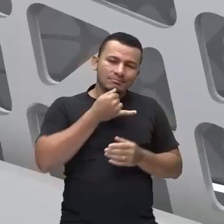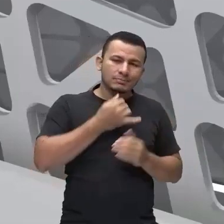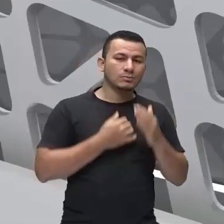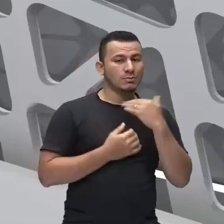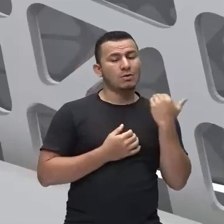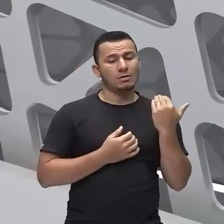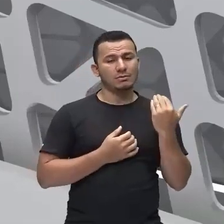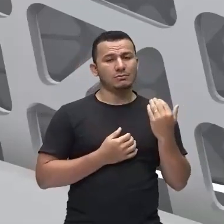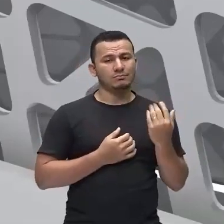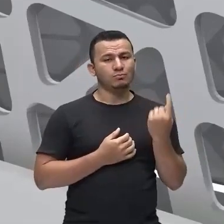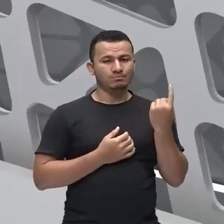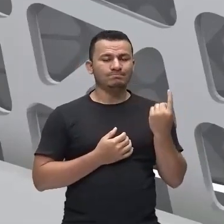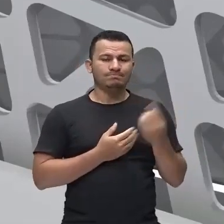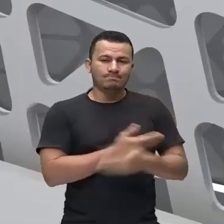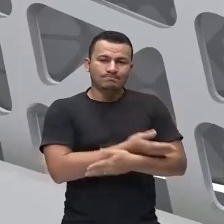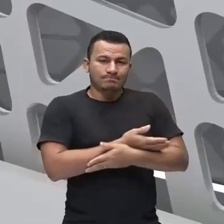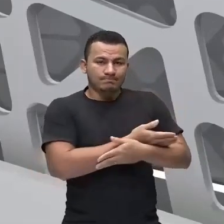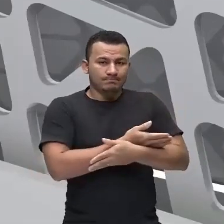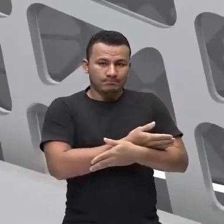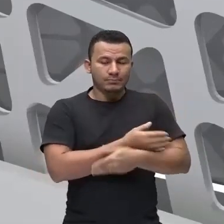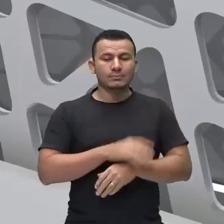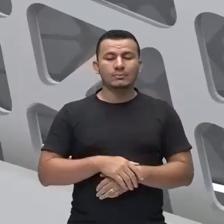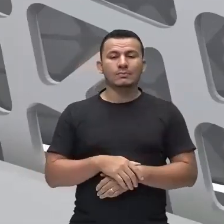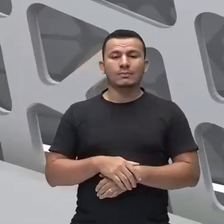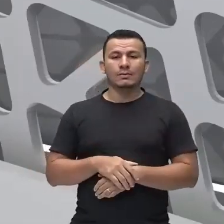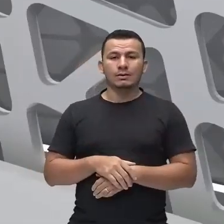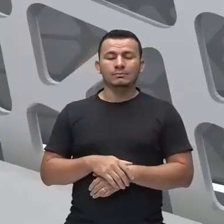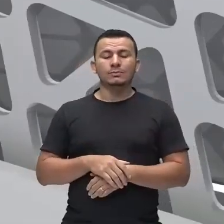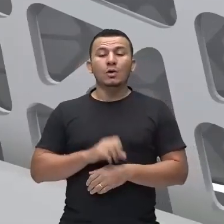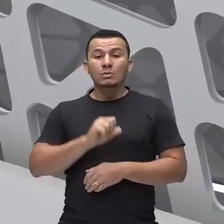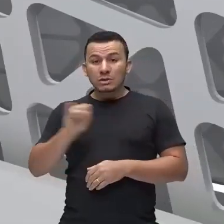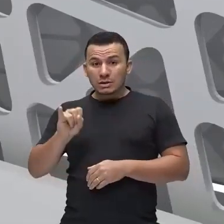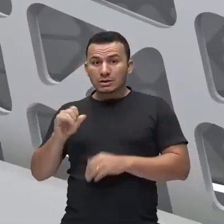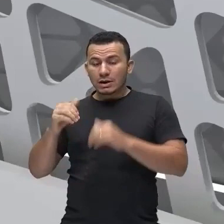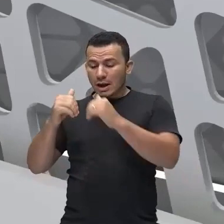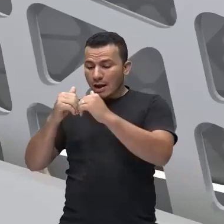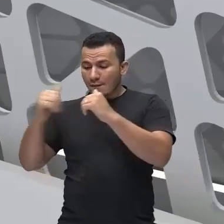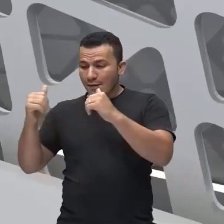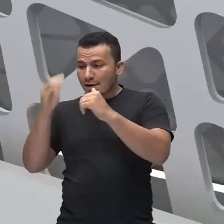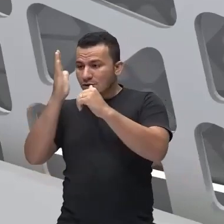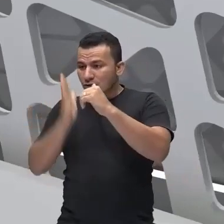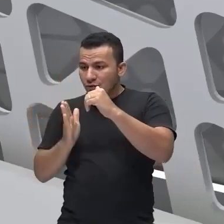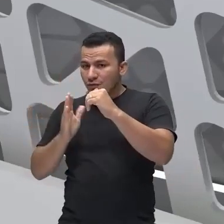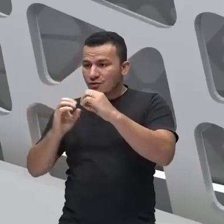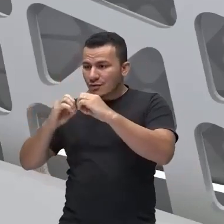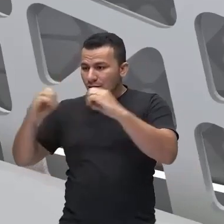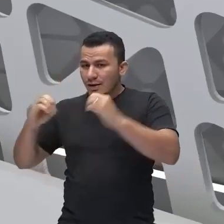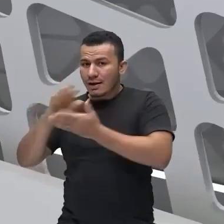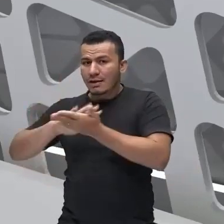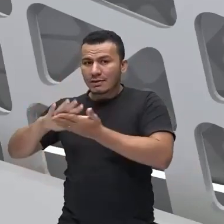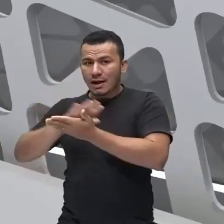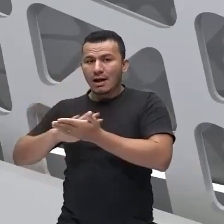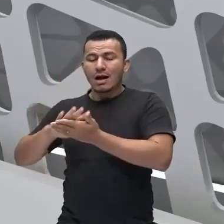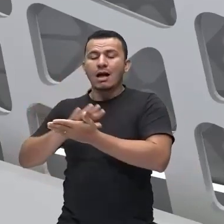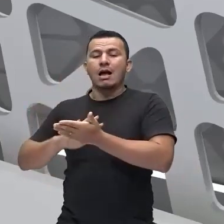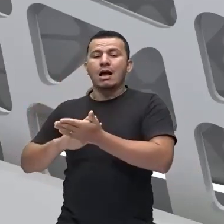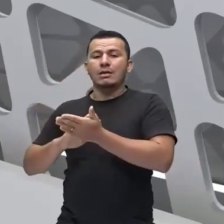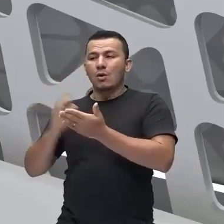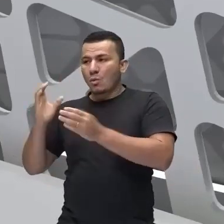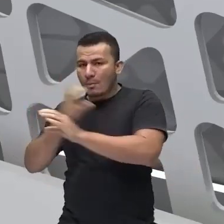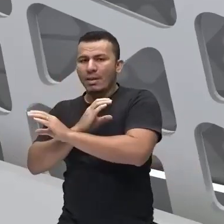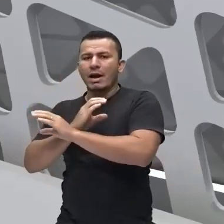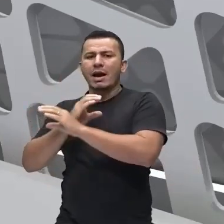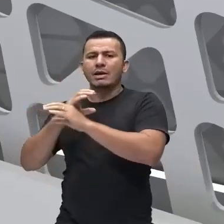sobreviver, tá bom? Mas se não acontecer nessa fase, essa divisão exata, né, essa divisão